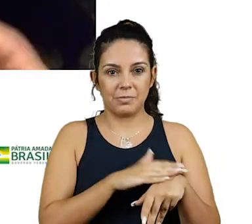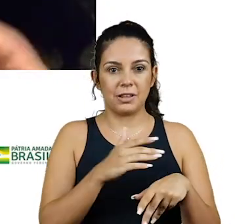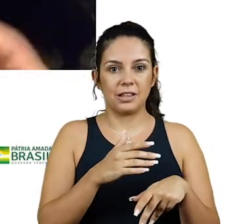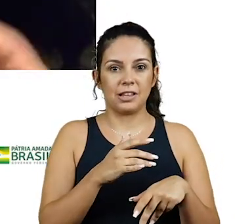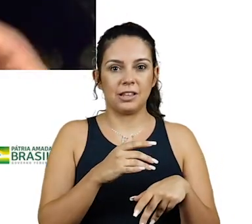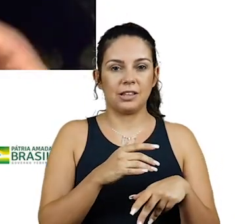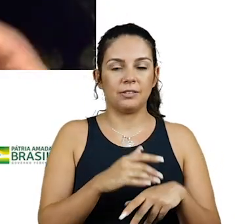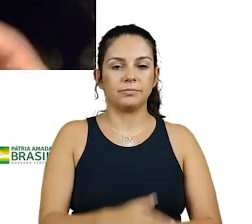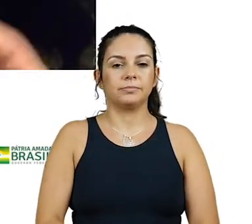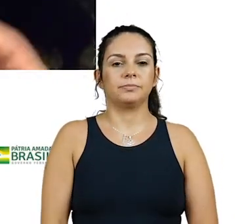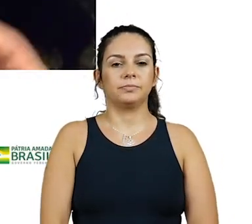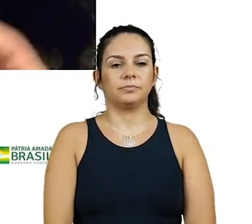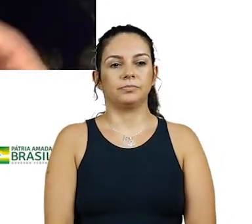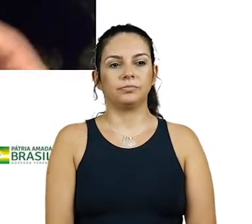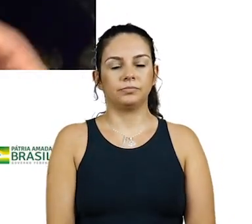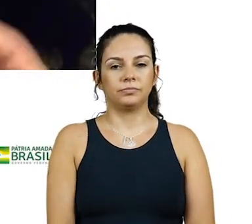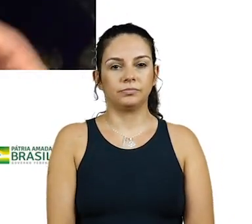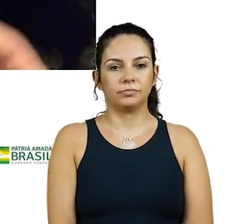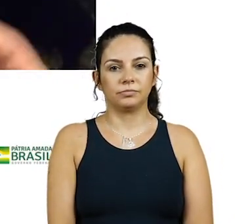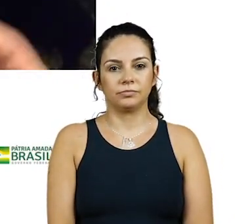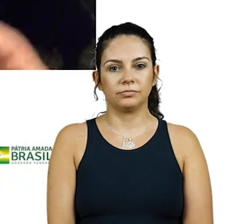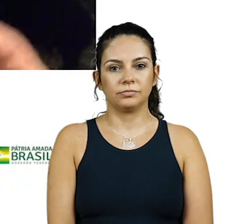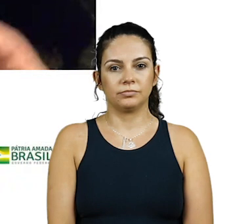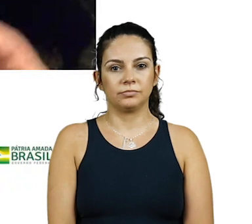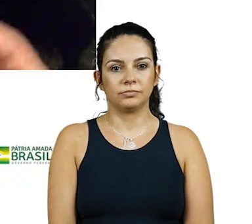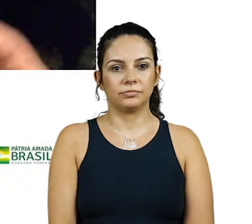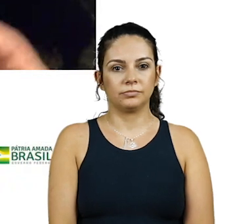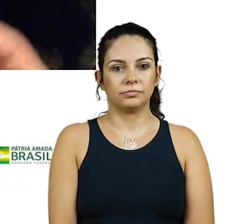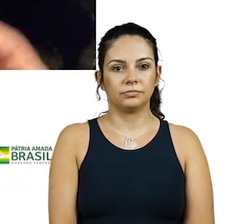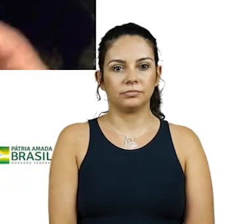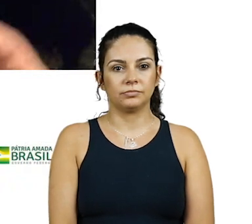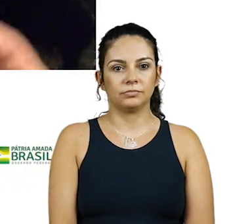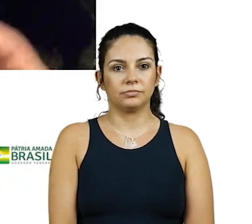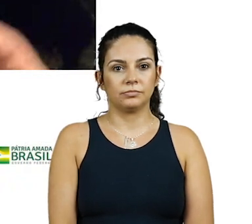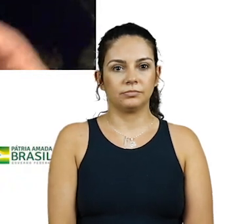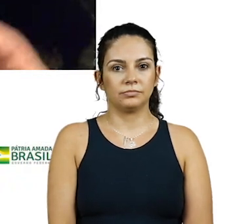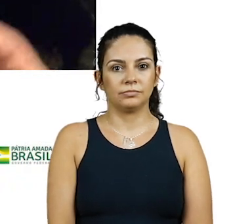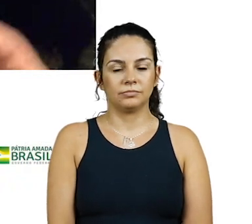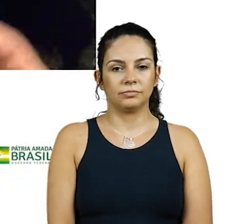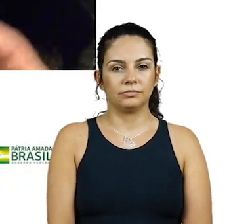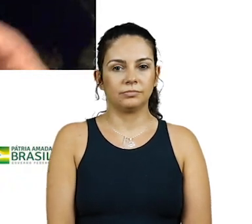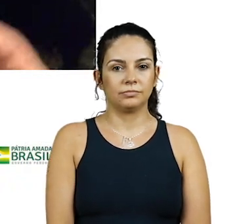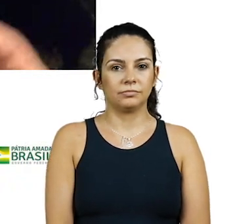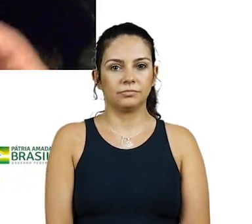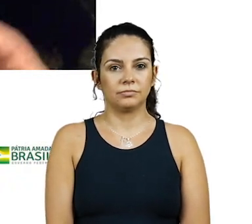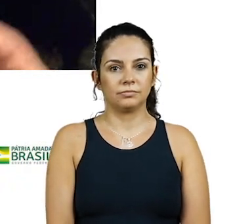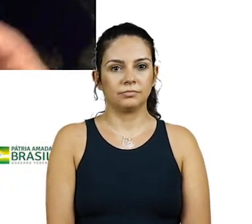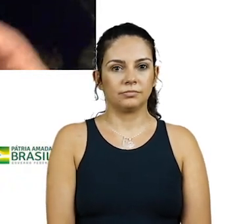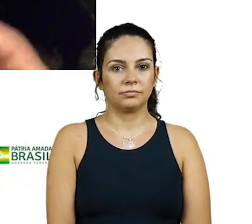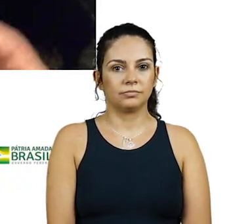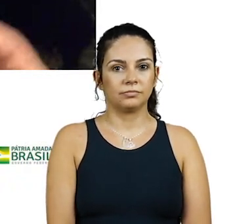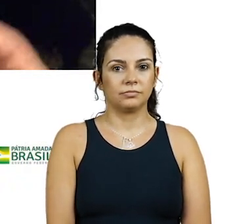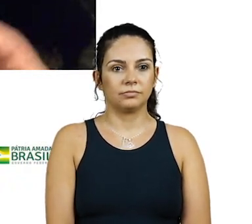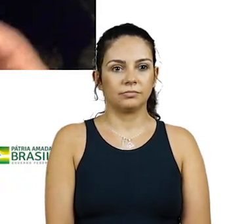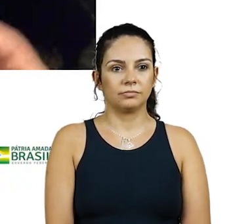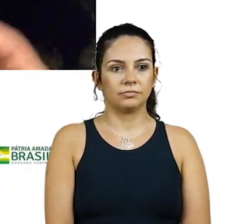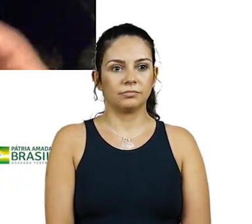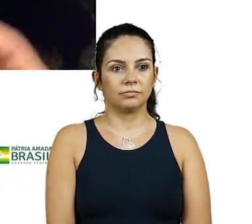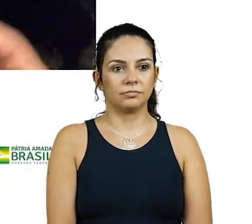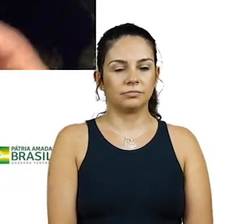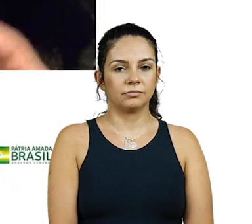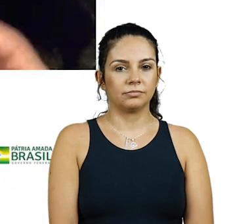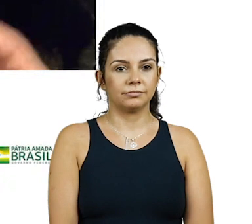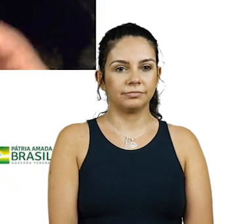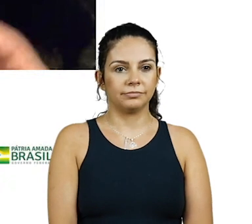contando aqui, mas... A conexão ao vivo apresenta problemas e a imagem de Zeca Camargos fica congelada